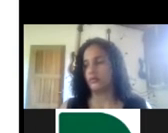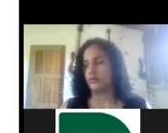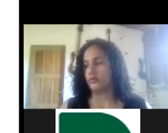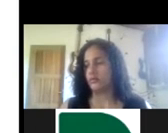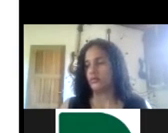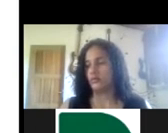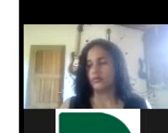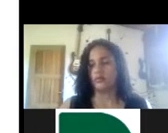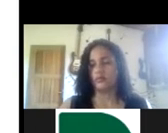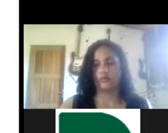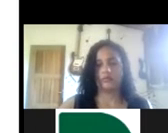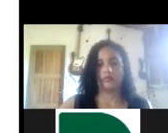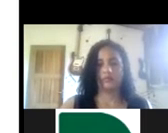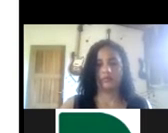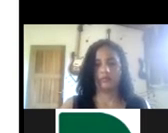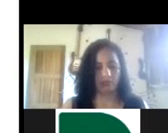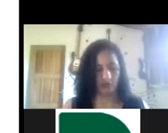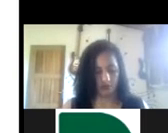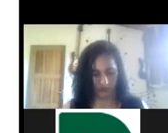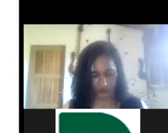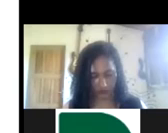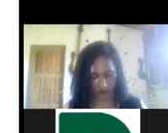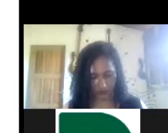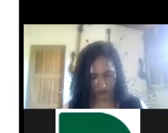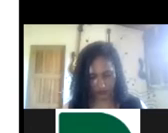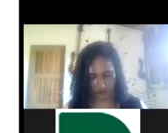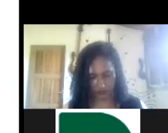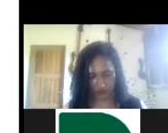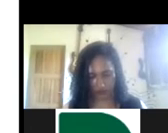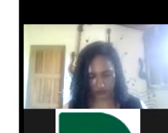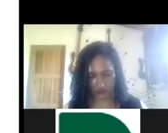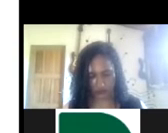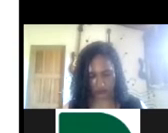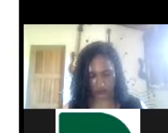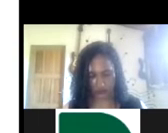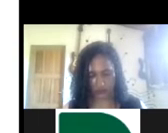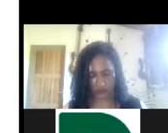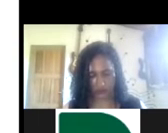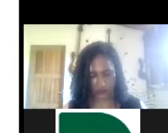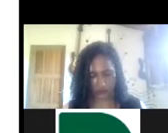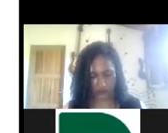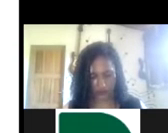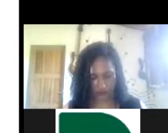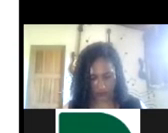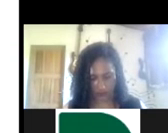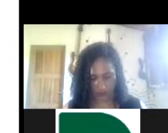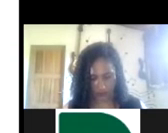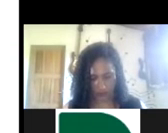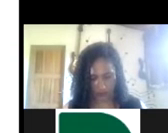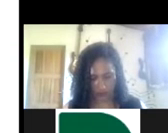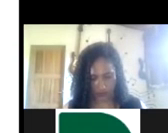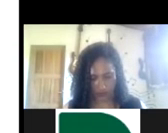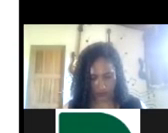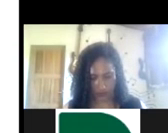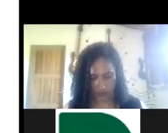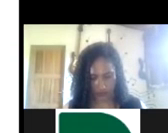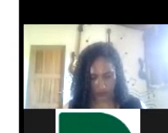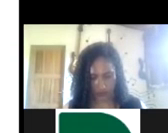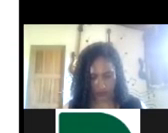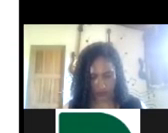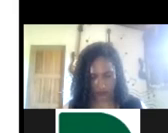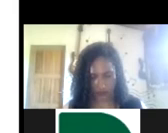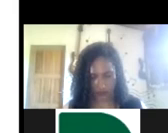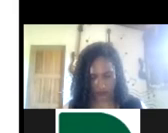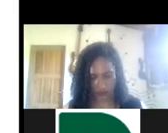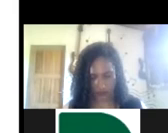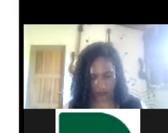né, e os abusos que existiam com relação aos dados pessoais, que a LGPD vem no Brasil, inclusive